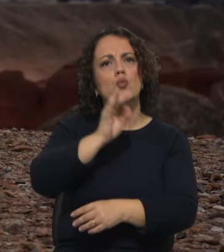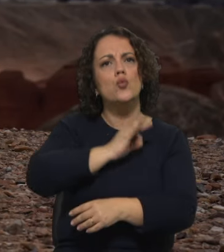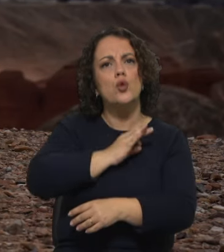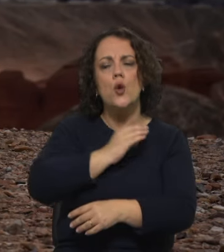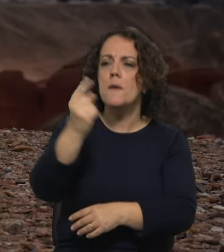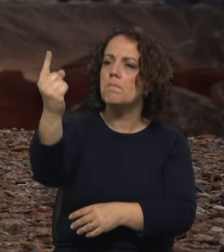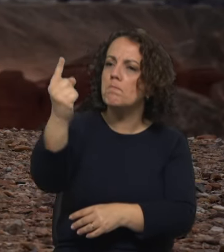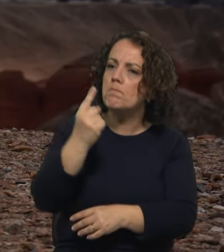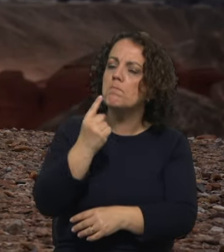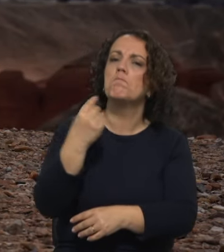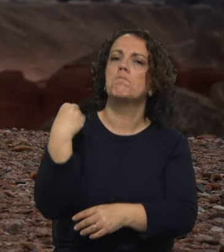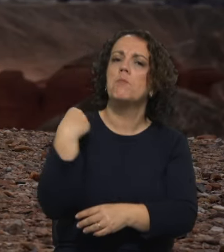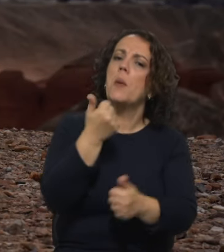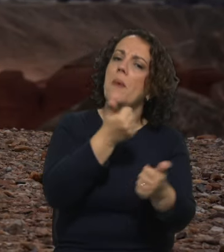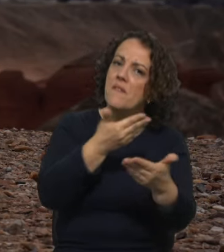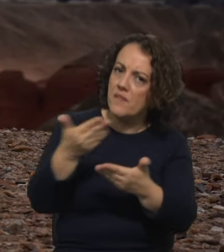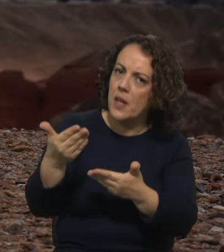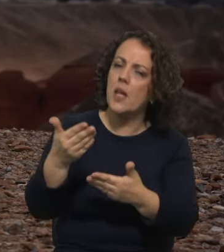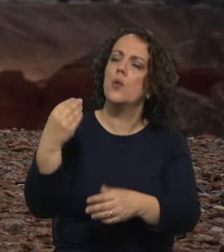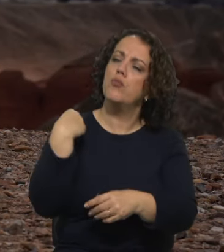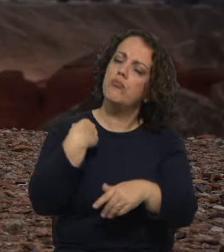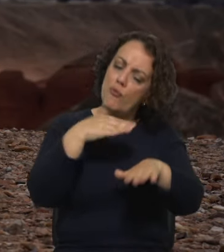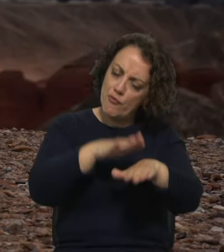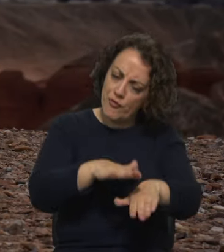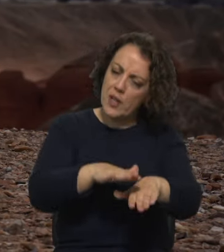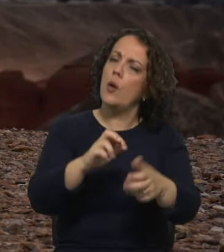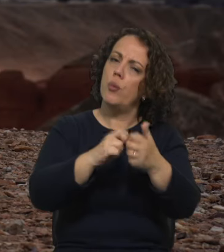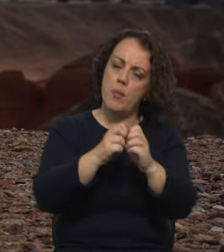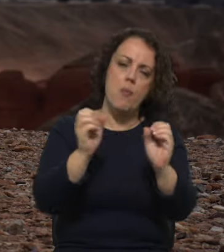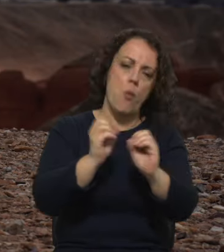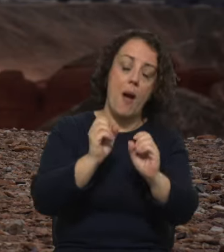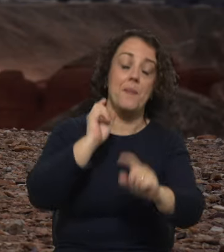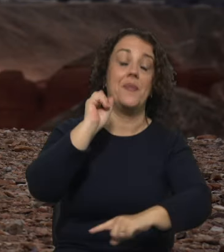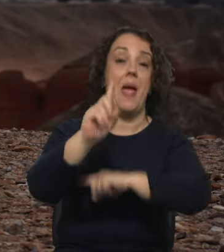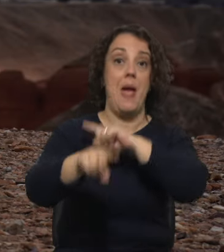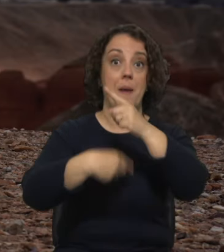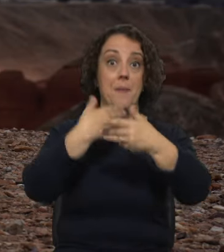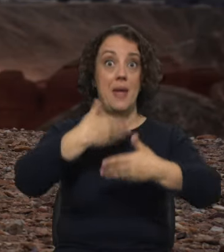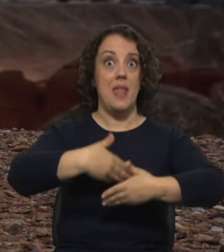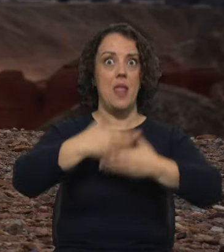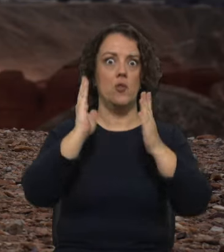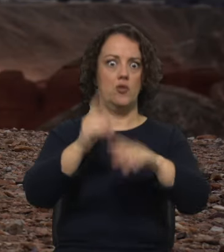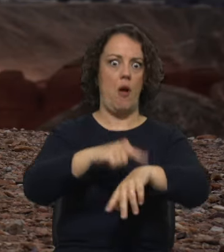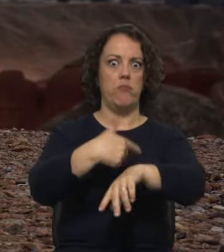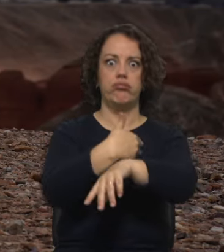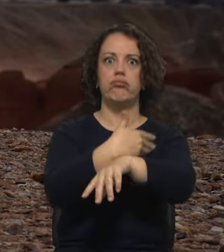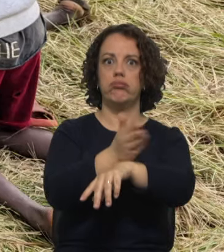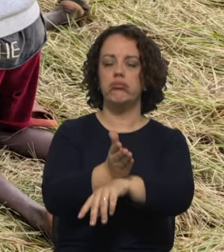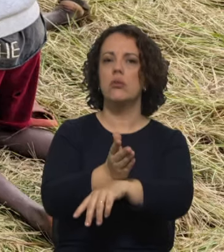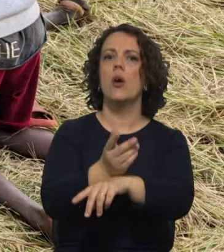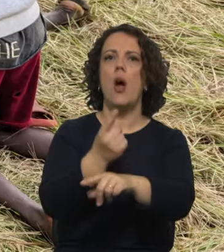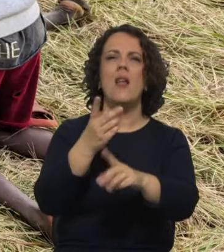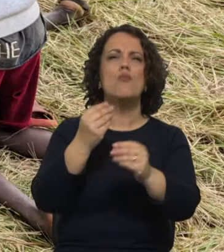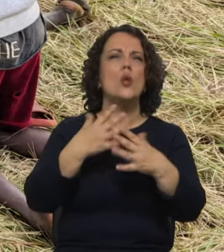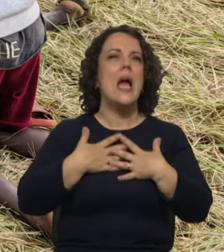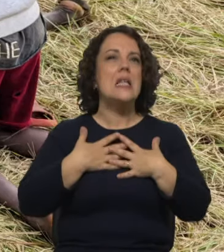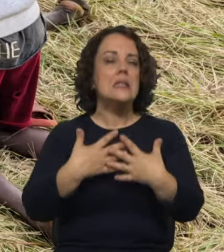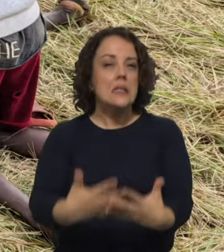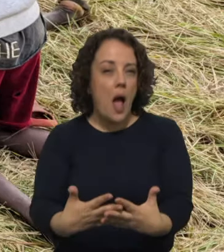boas-vindas disse que podíamos ficar tranquilos e na manhã seguinte quando Acordamos já era bastante tarde tínhamos conduzido muito Estávamos cansados